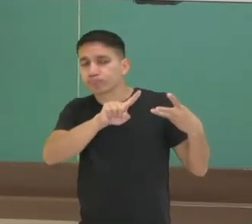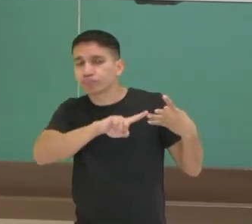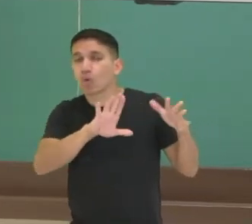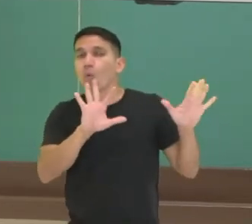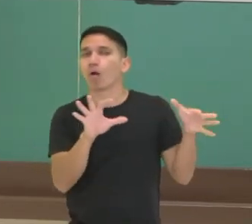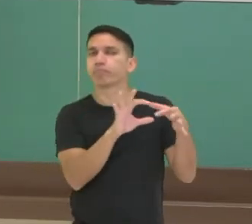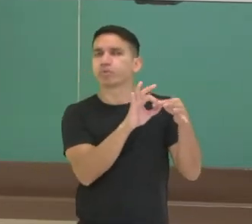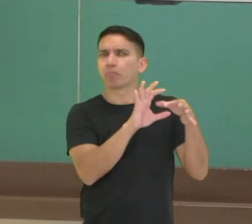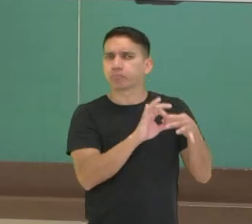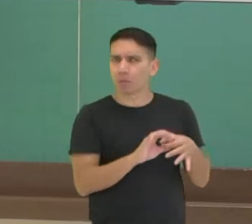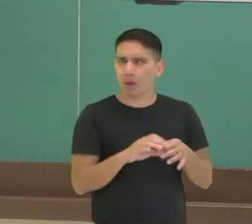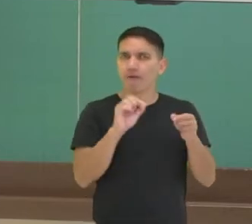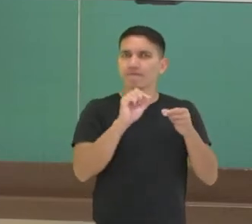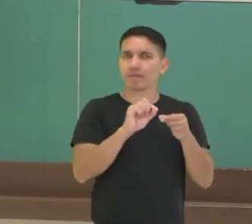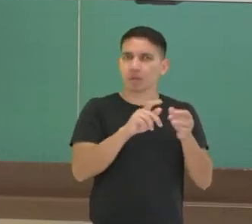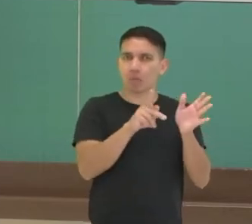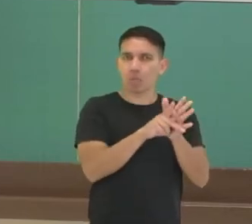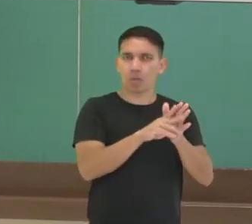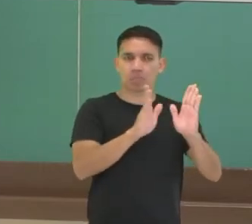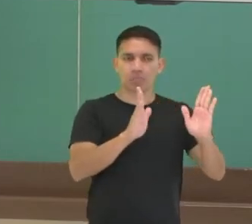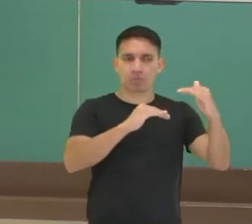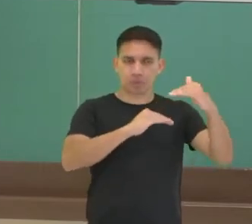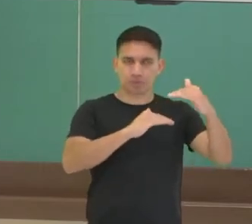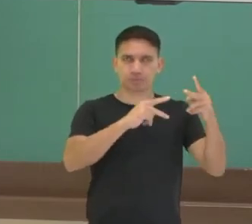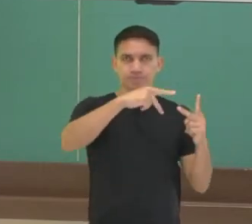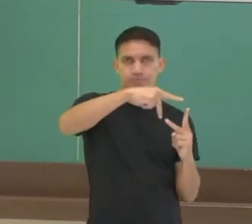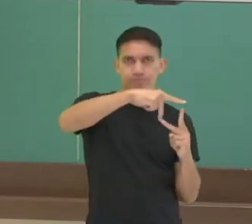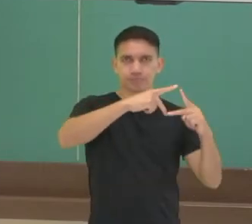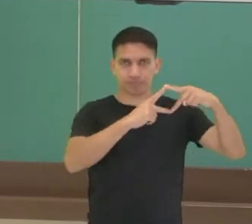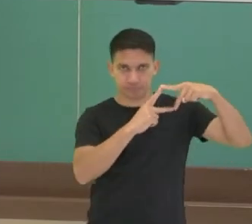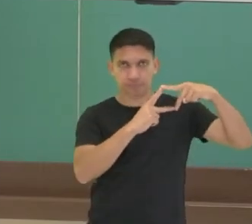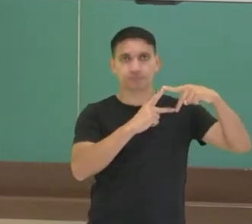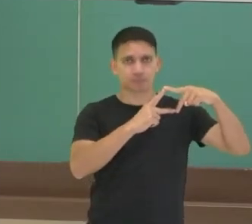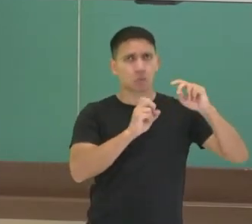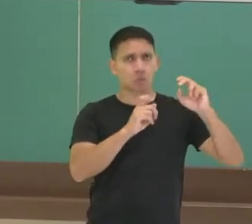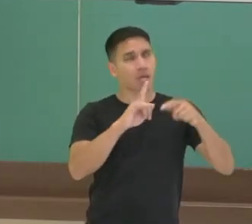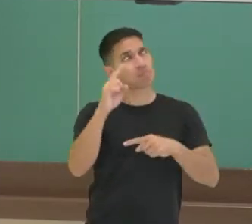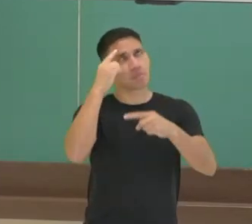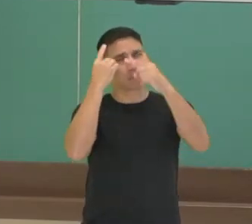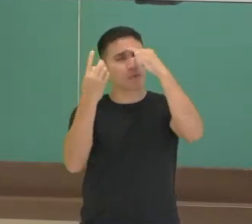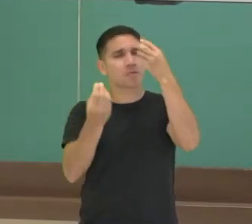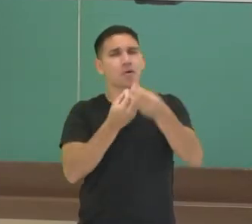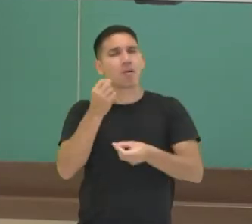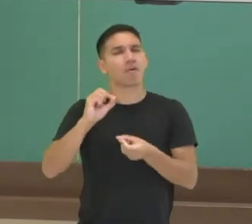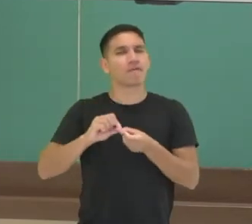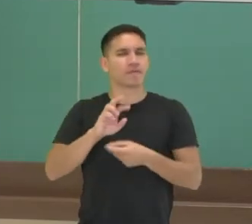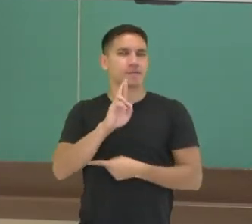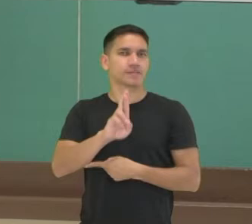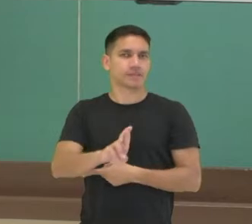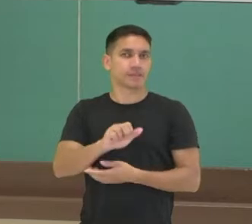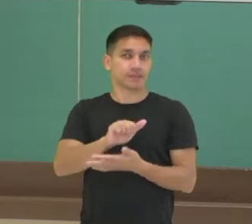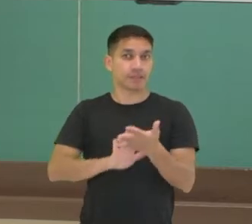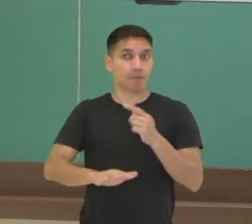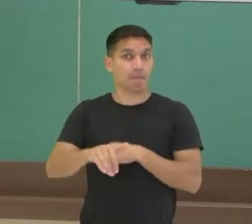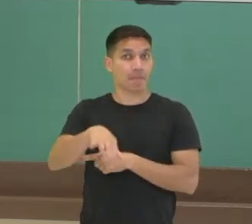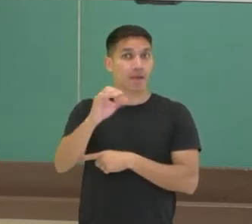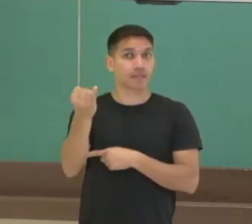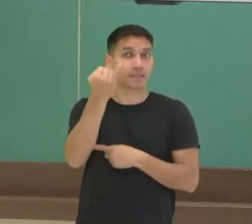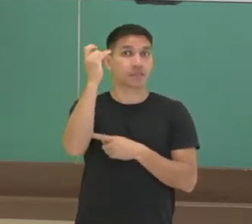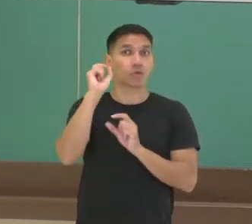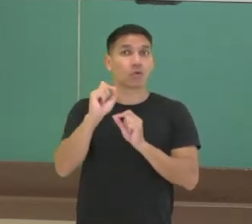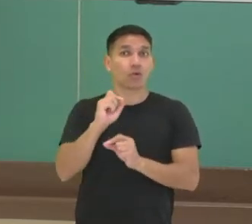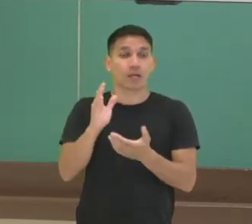e fazendo um quadradinho nos paralelogramos, enfim. Pense numa maneira criativa de resolver esse exercício, né? Mas o mais importante,